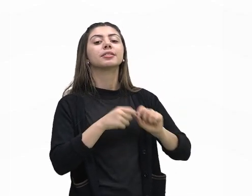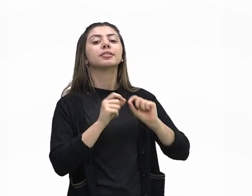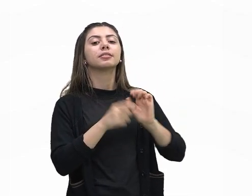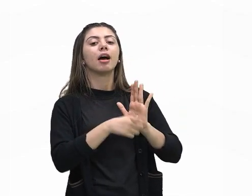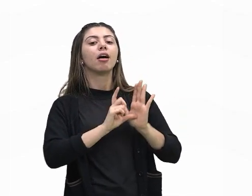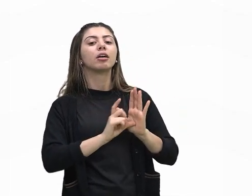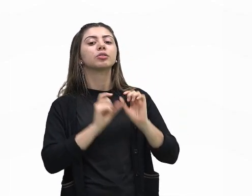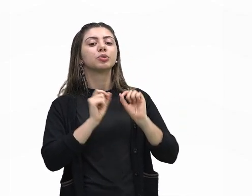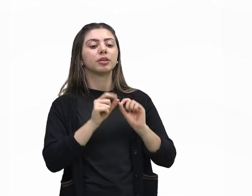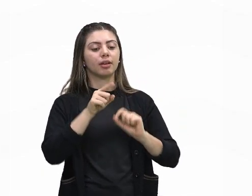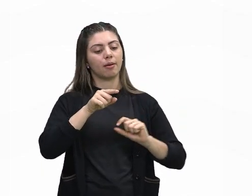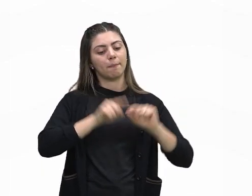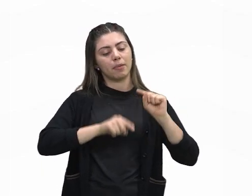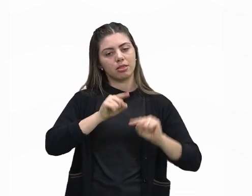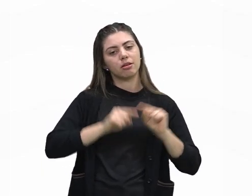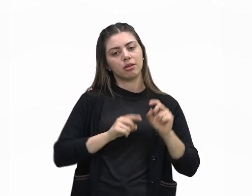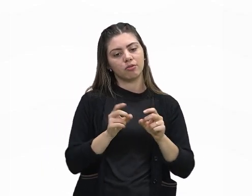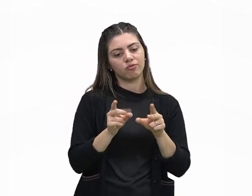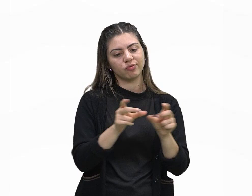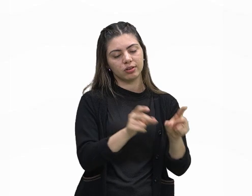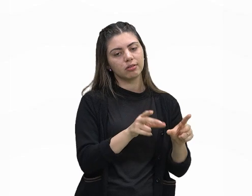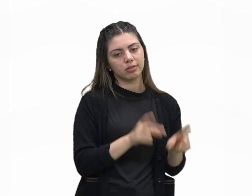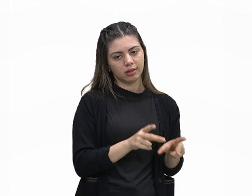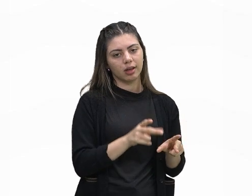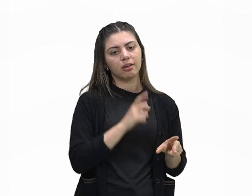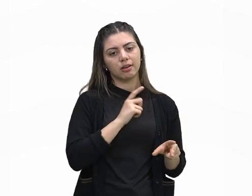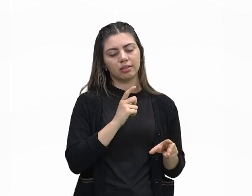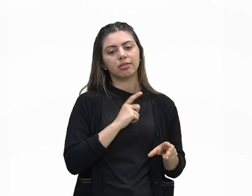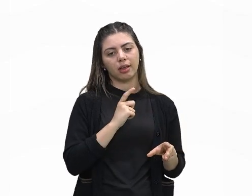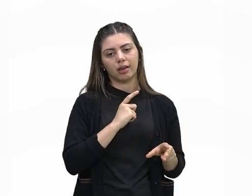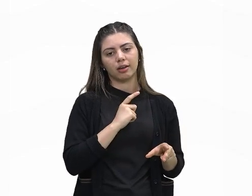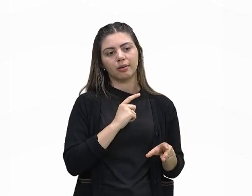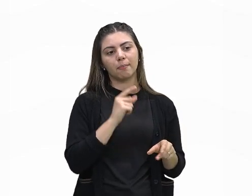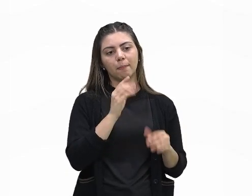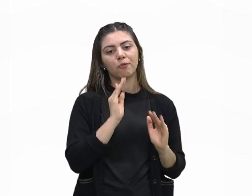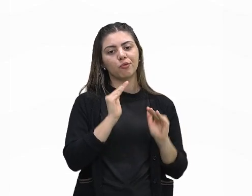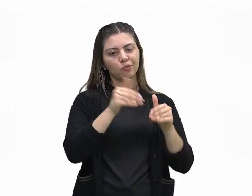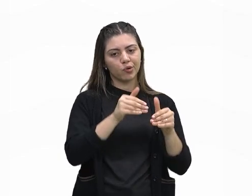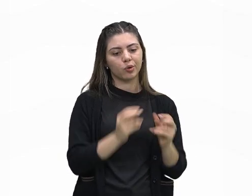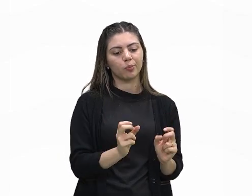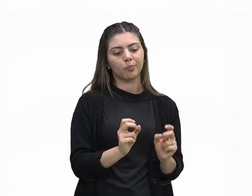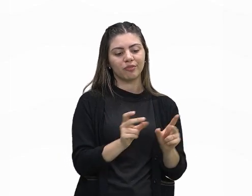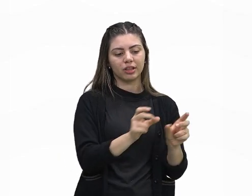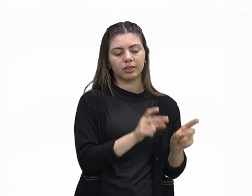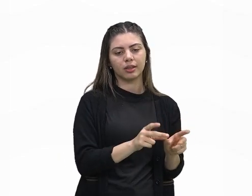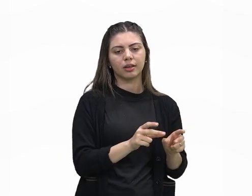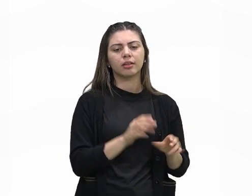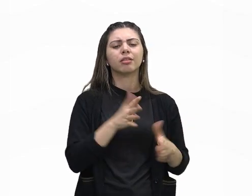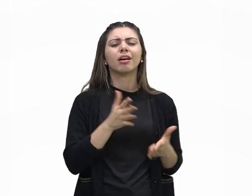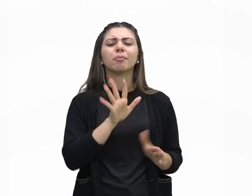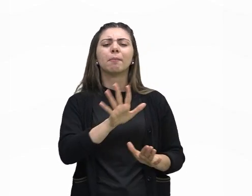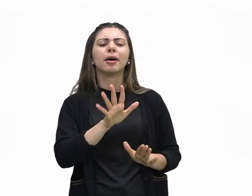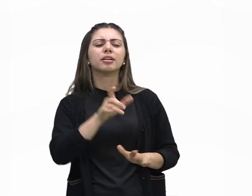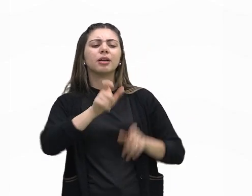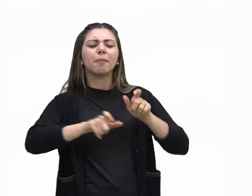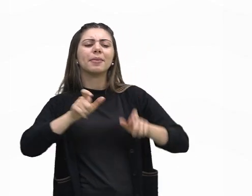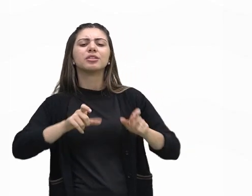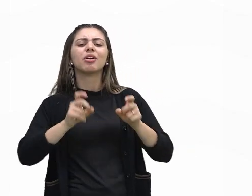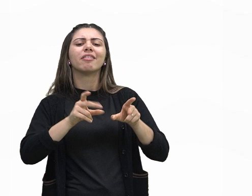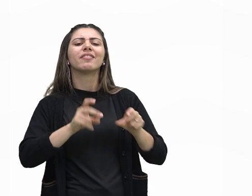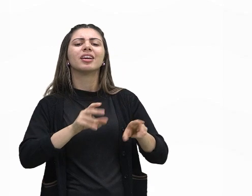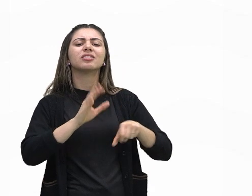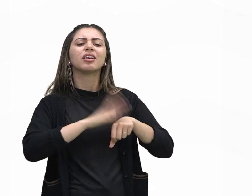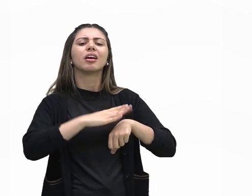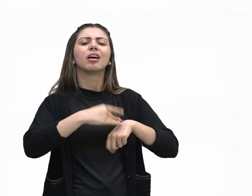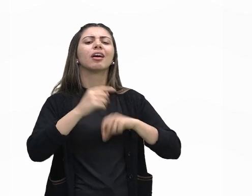produto que está ali colocado, né, para ser vendido. E quem vende normalmente não é ele, né?